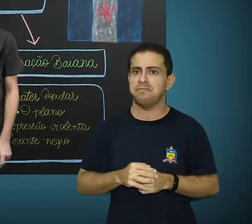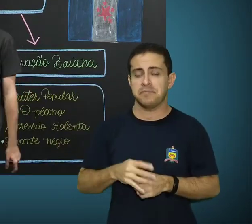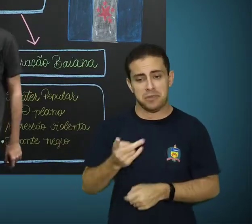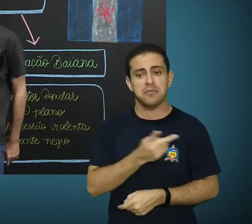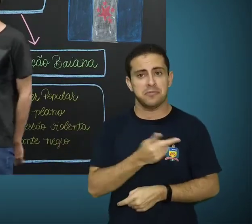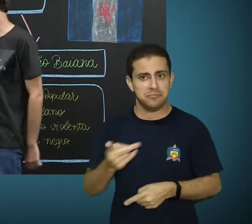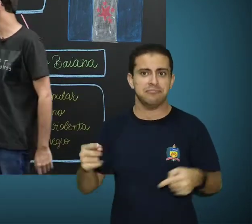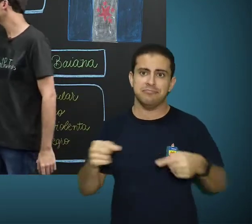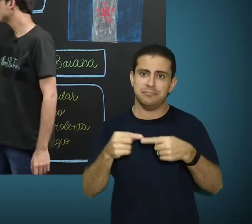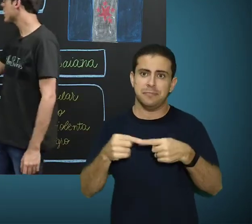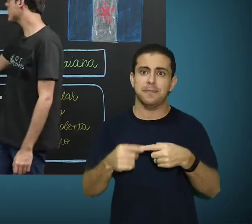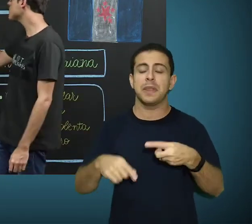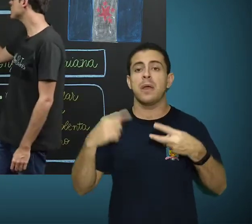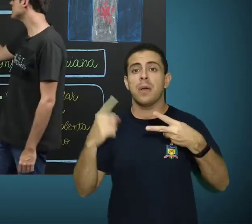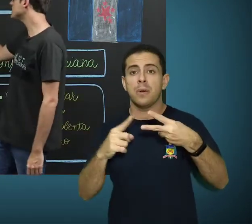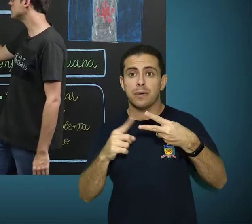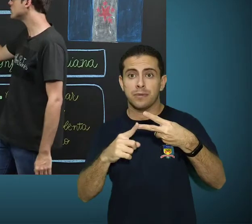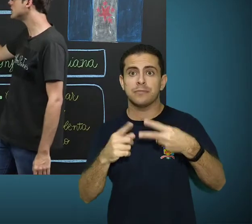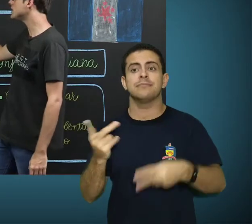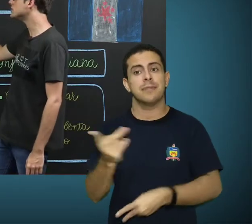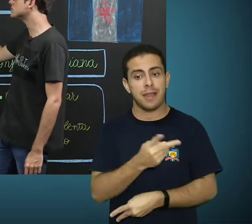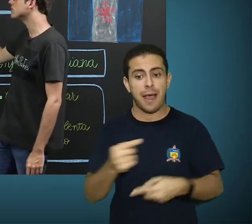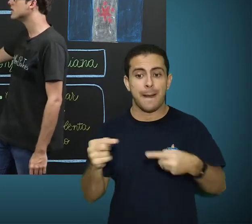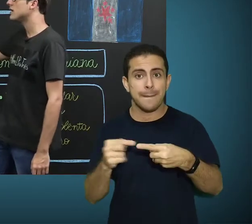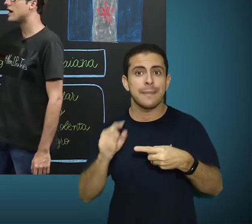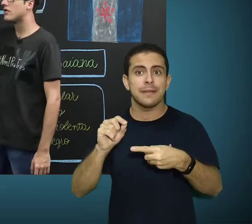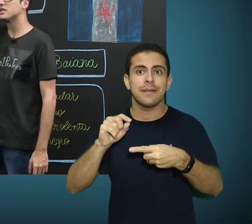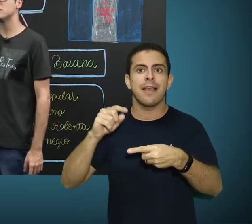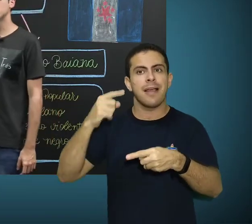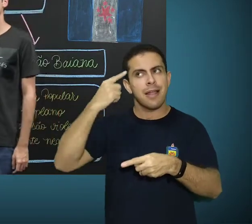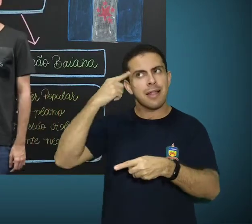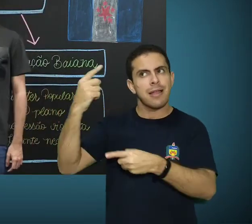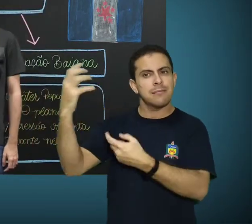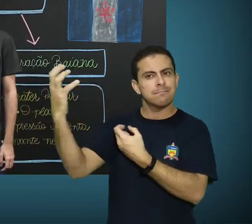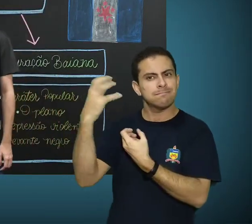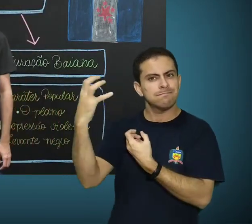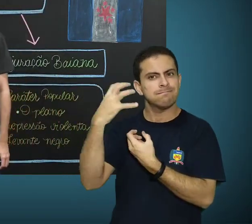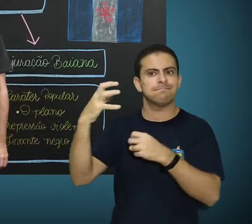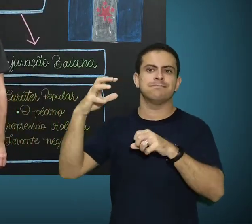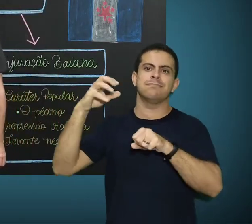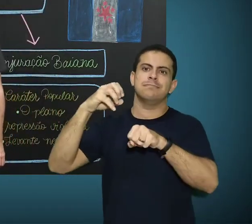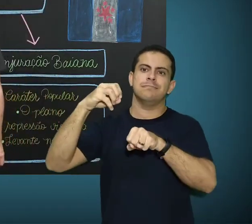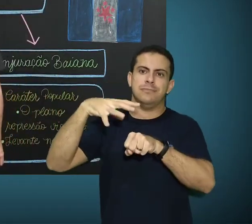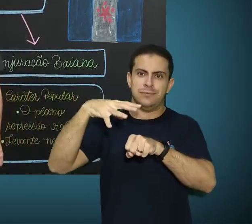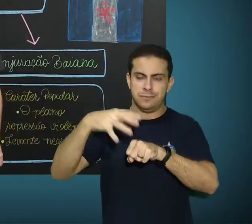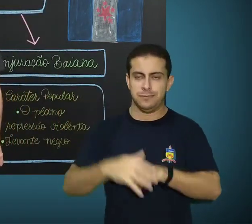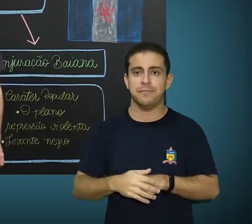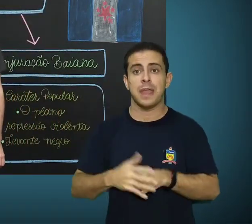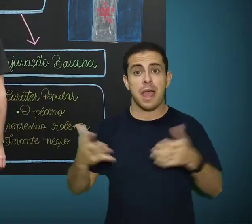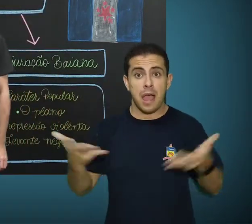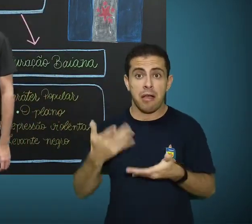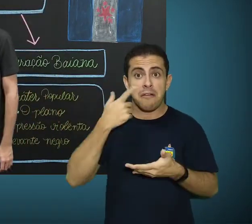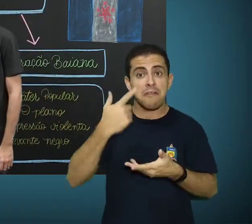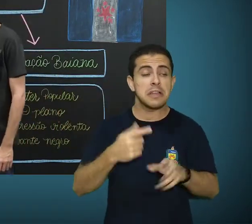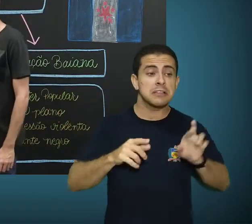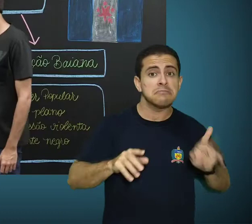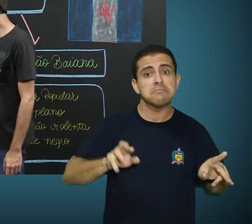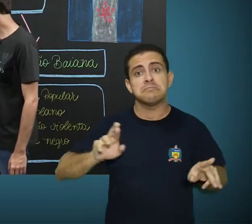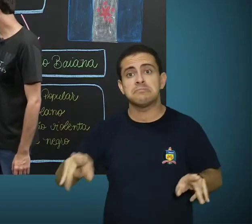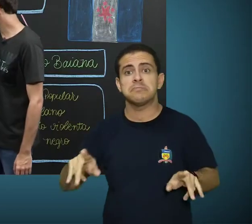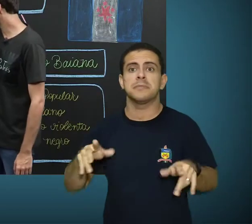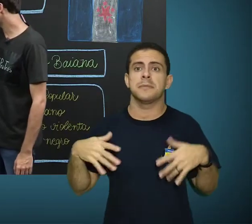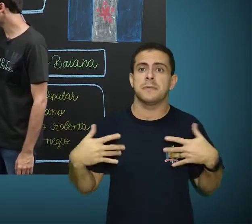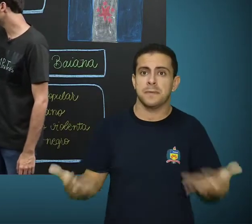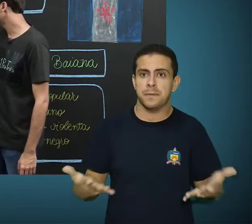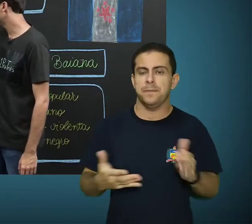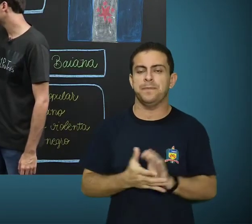comum. Tinham em comum também a influência do iluminismo. Agora a gente vai ver de perto algumas das diferenças. Vamos